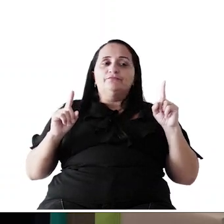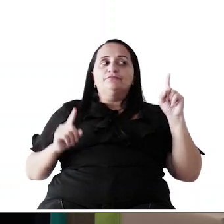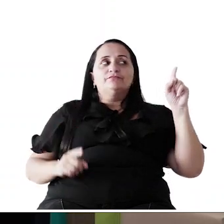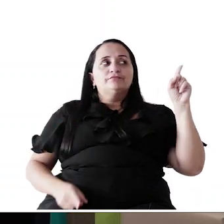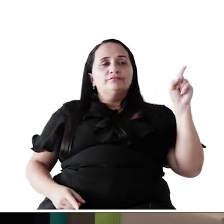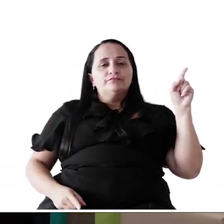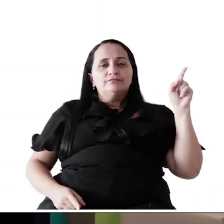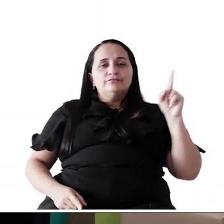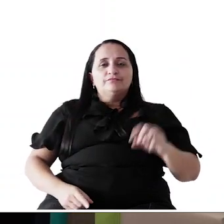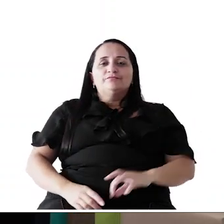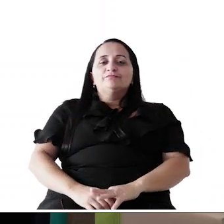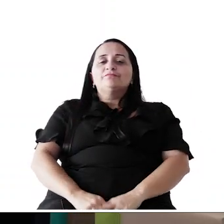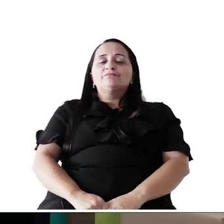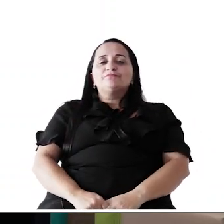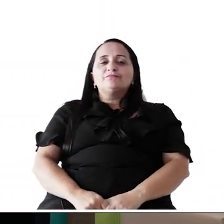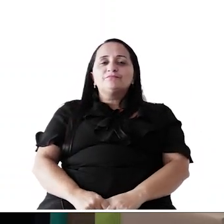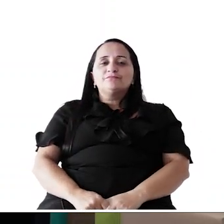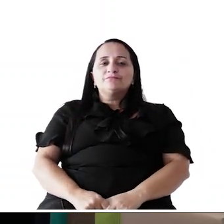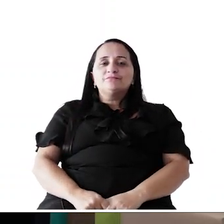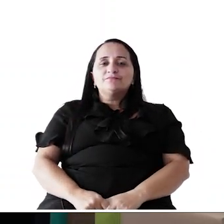quadro, a minha reta